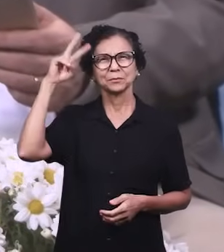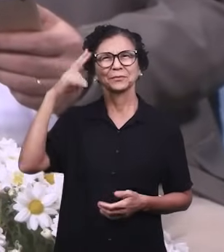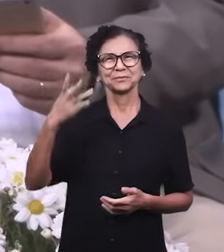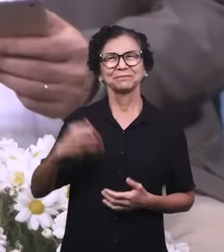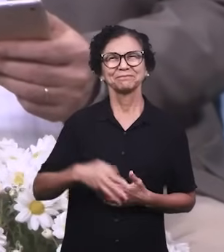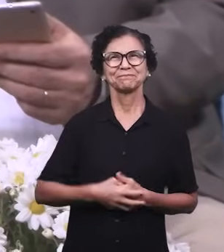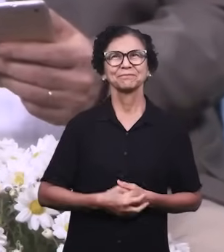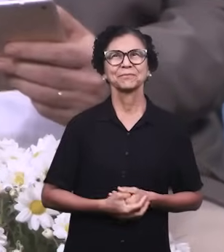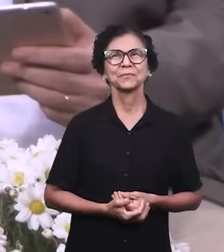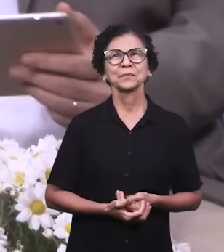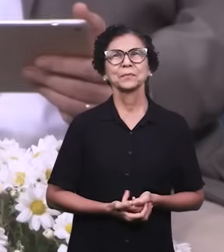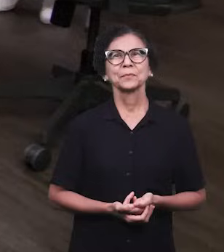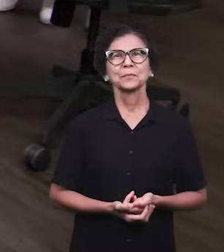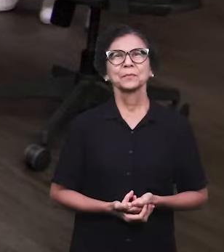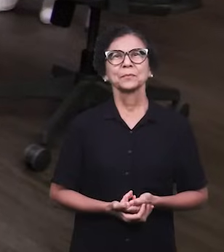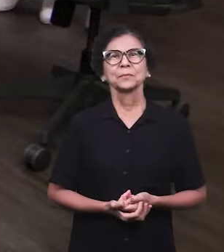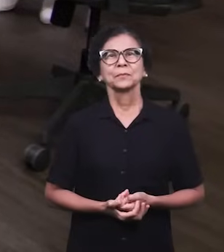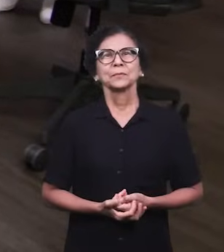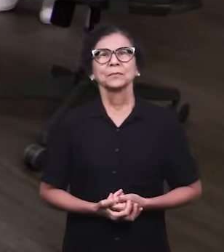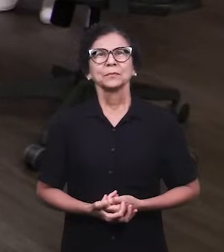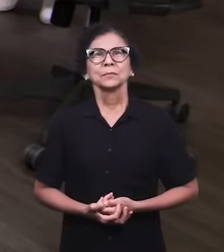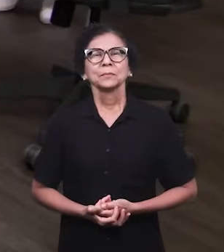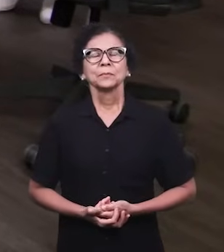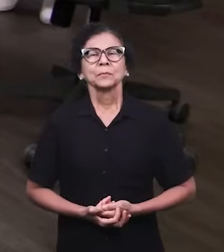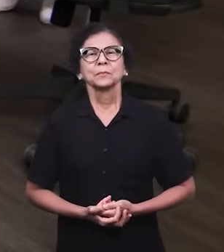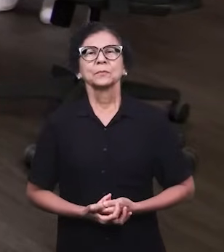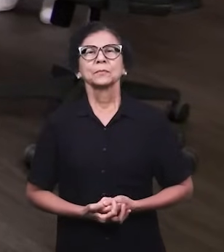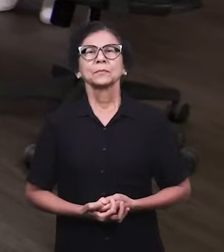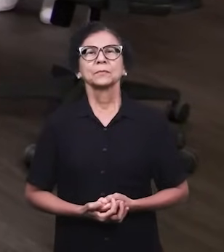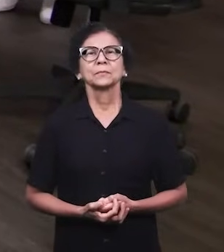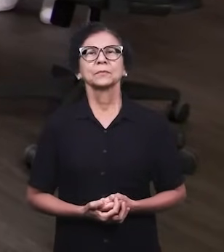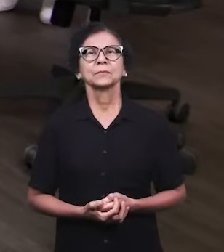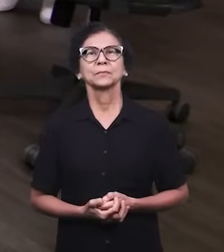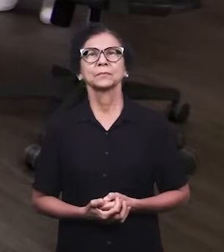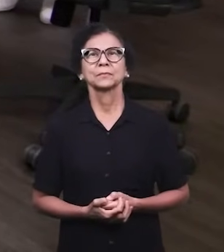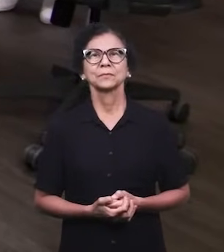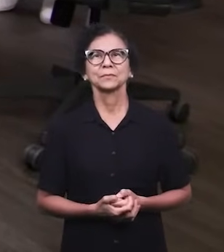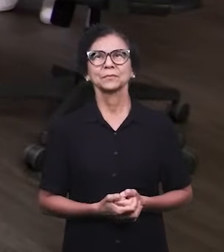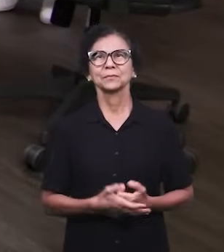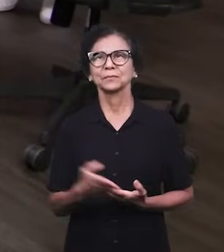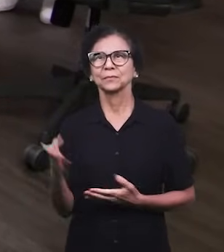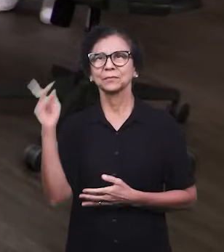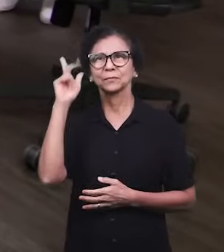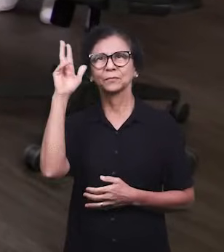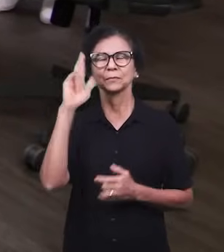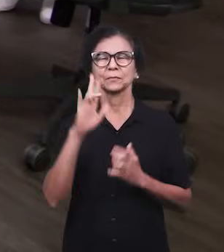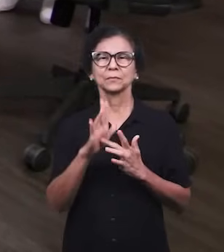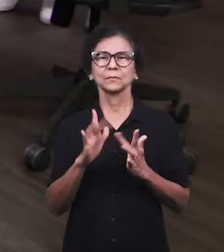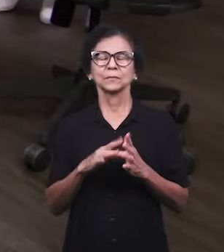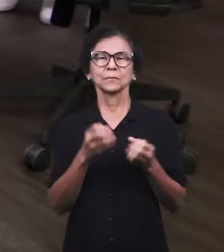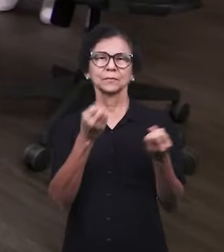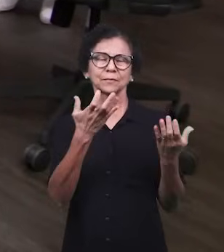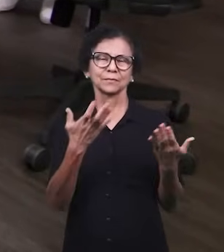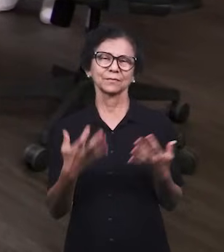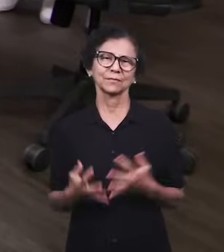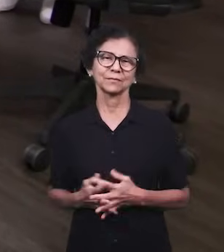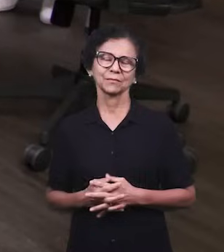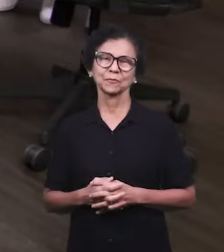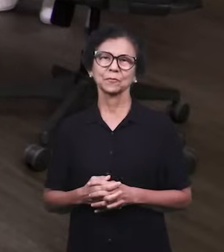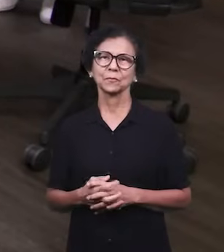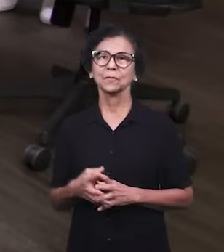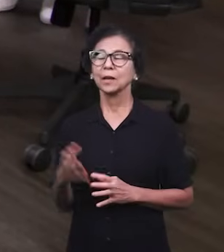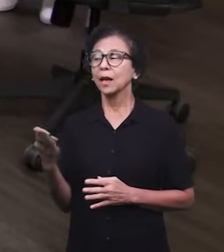né? Muito bem. Vamos lá. Os jovens, a paz do Senhor, sejam bem-vindos, né? Aí eu vou pedir que a Andréia